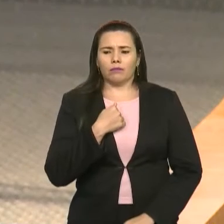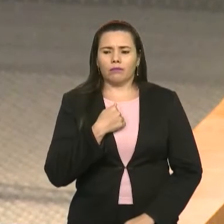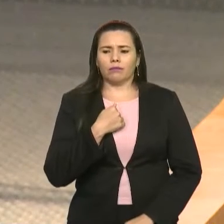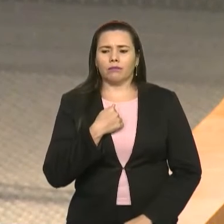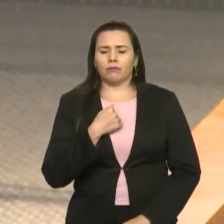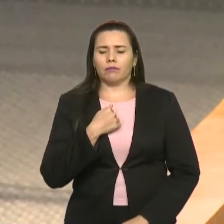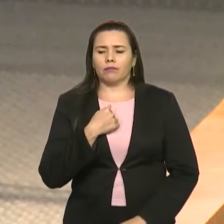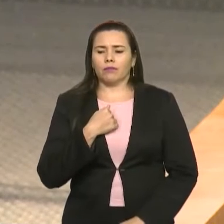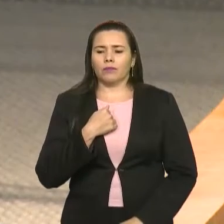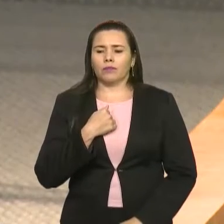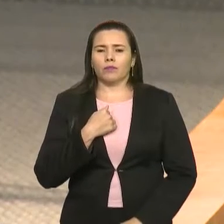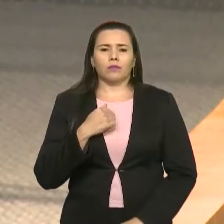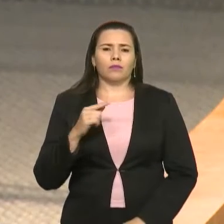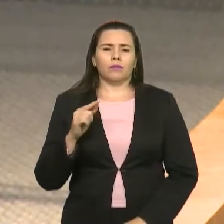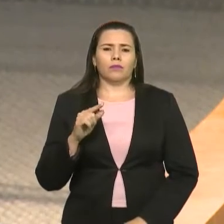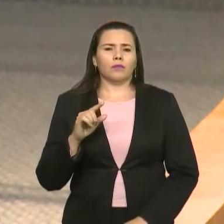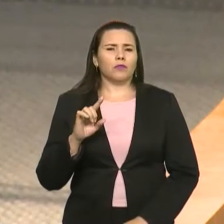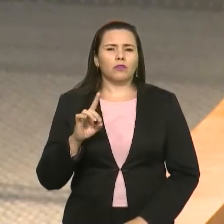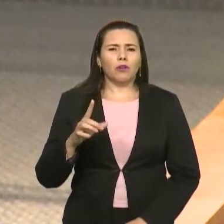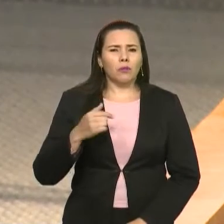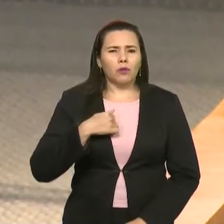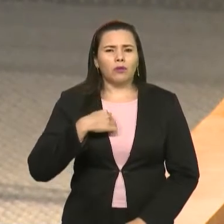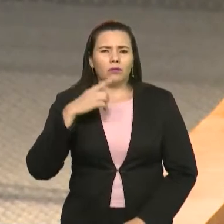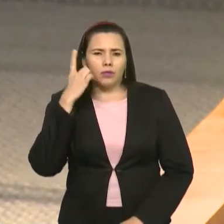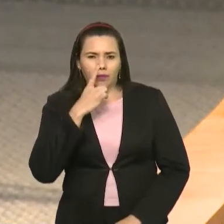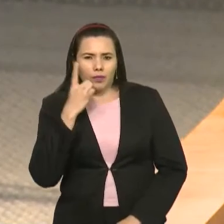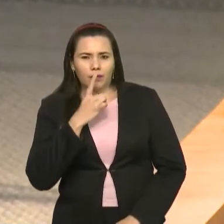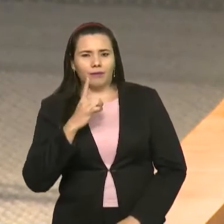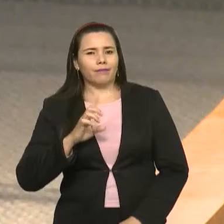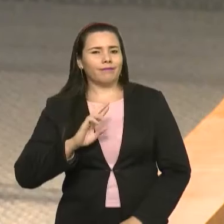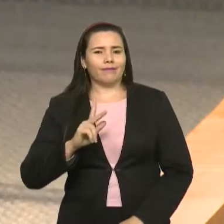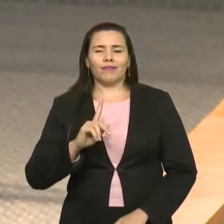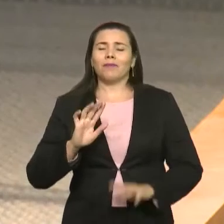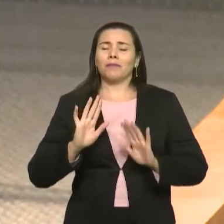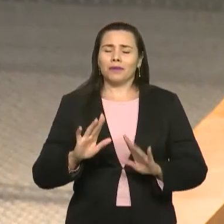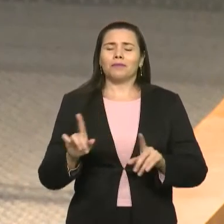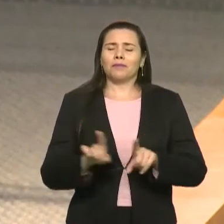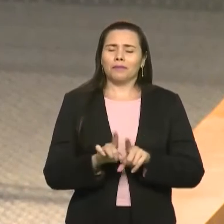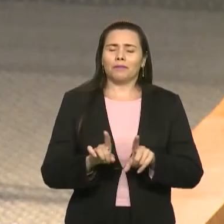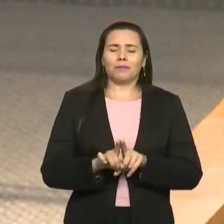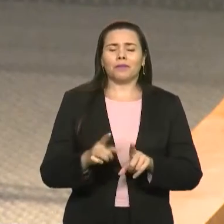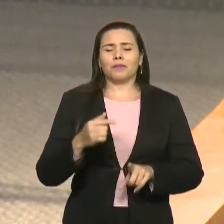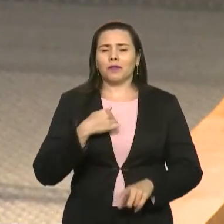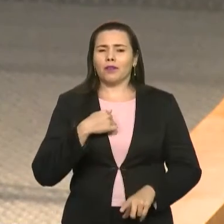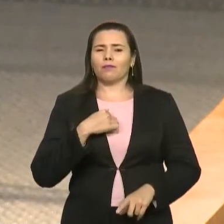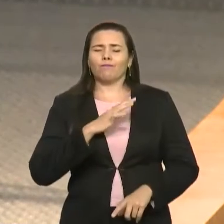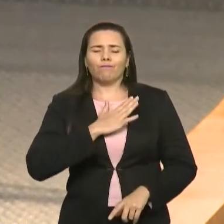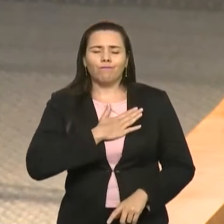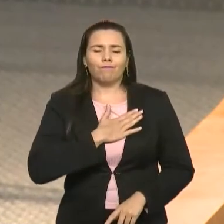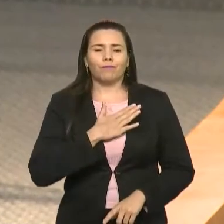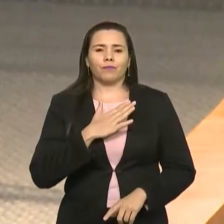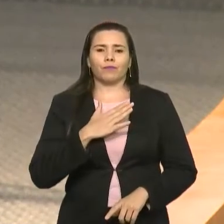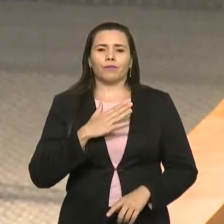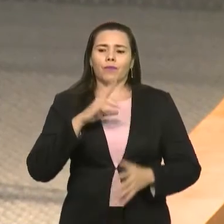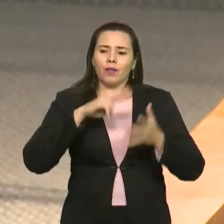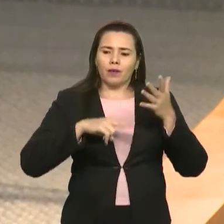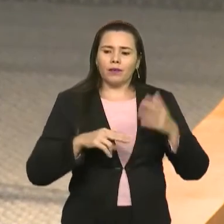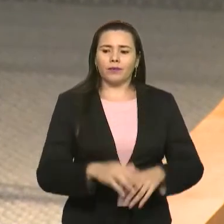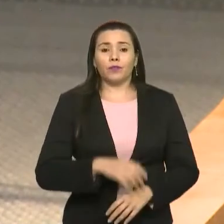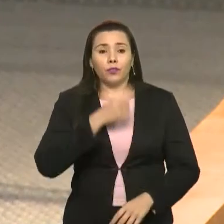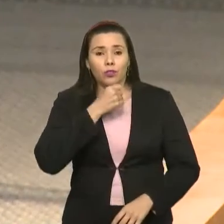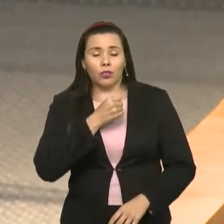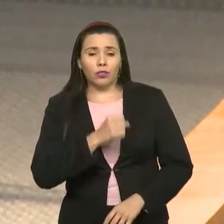leitura. Sou feliz por ter participado dessa situação. Jornalistas como Ribamar Corrêa,